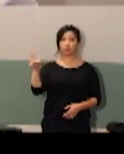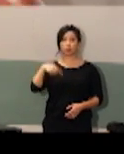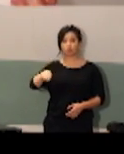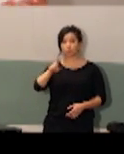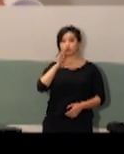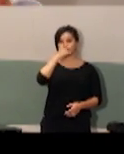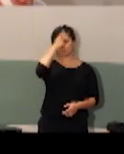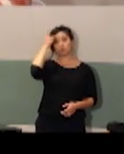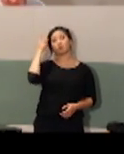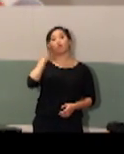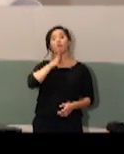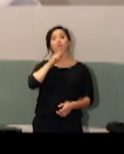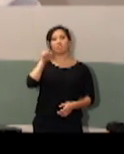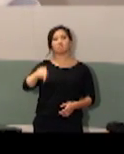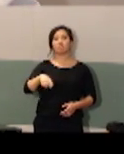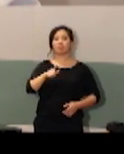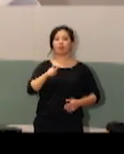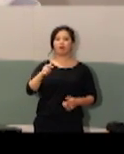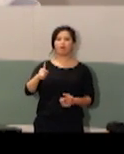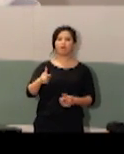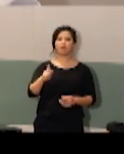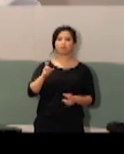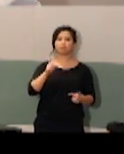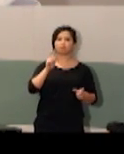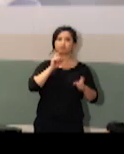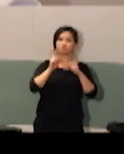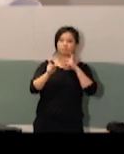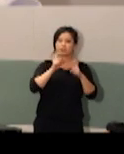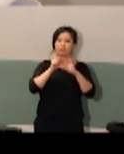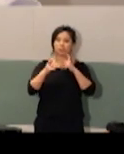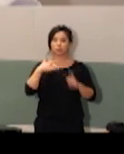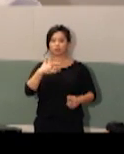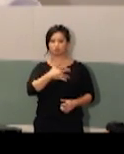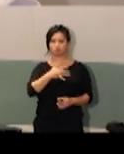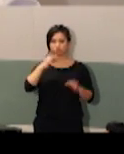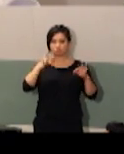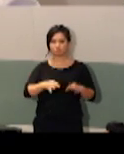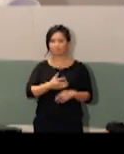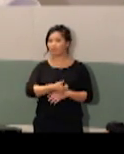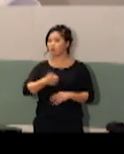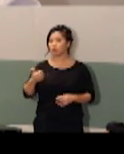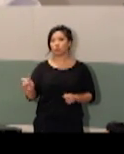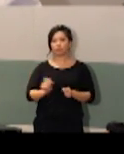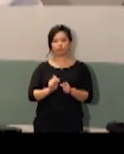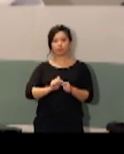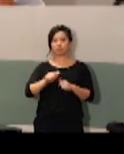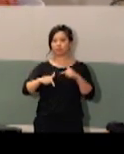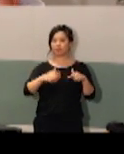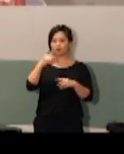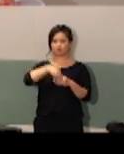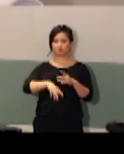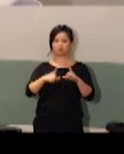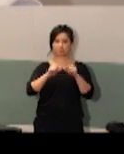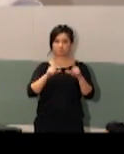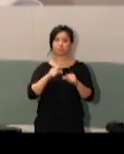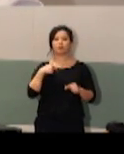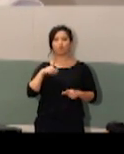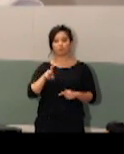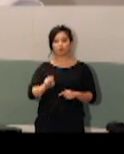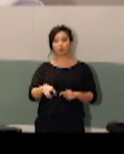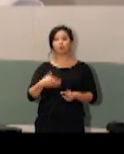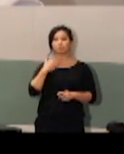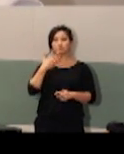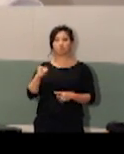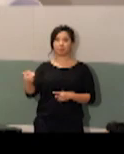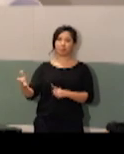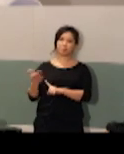eficiente. Foi o melhor secretário de saúde que Brasília teve em todos os tempos. Vou contar com a sua experiência, a sua competência para resgatar a qualidade da